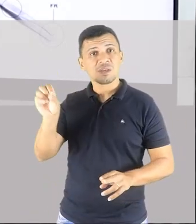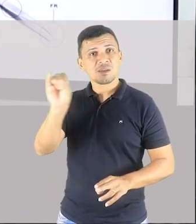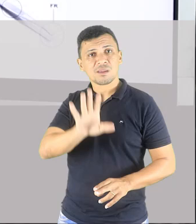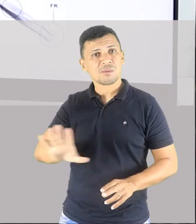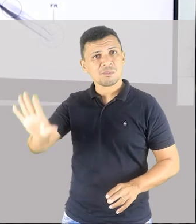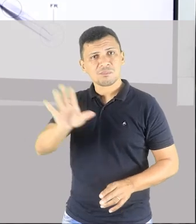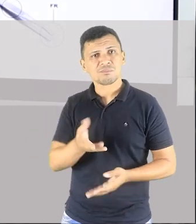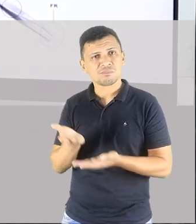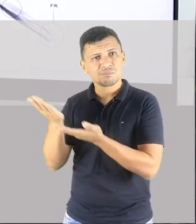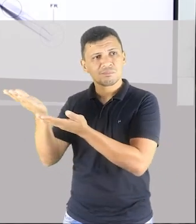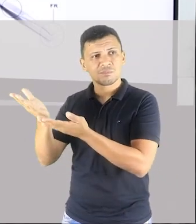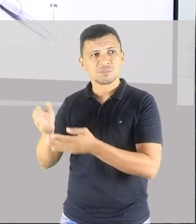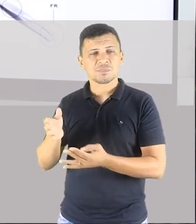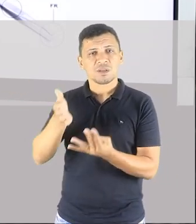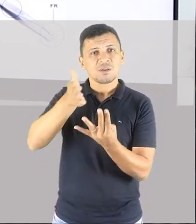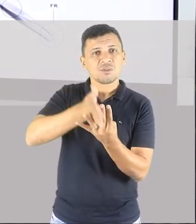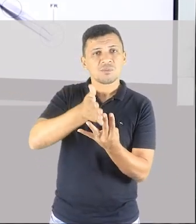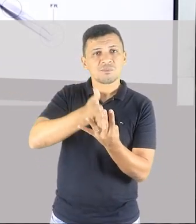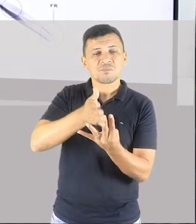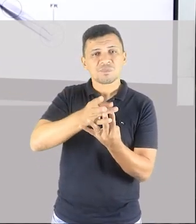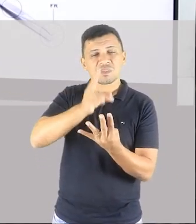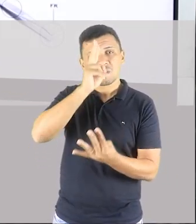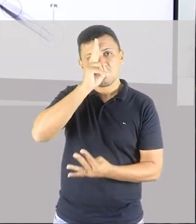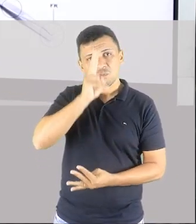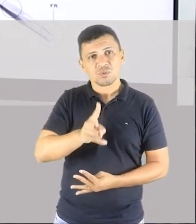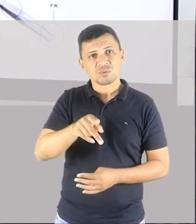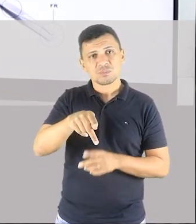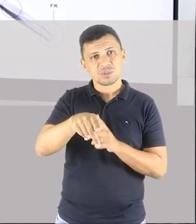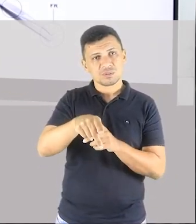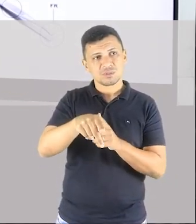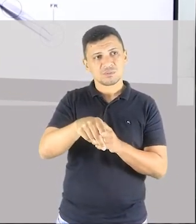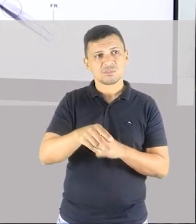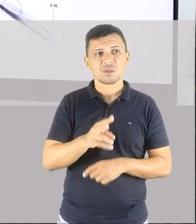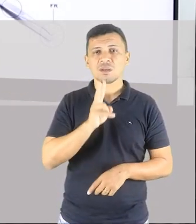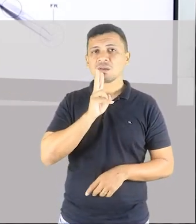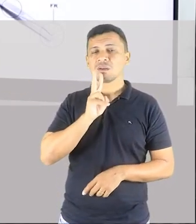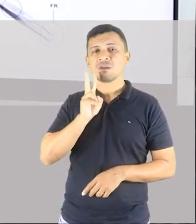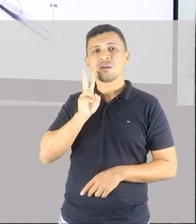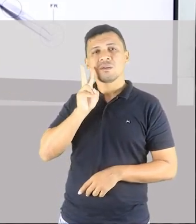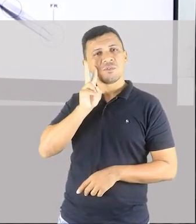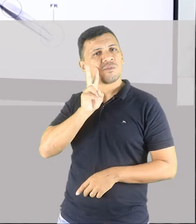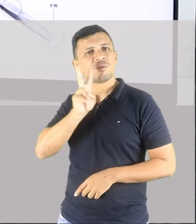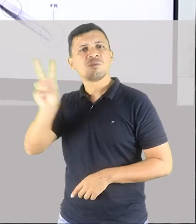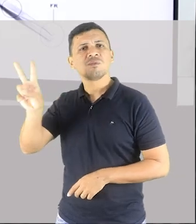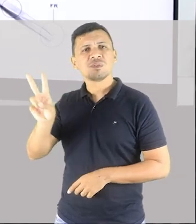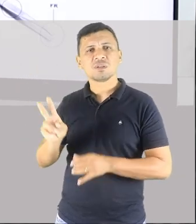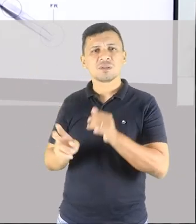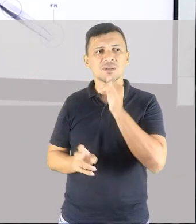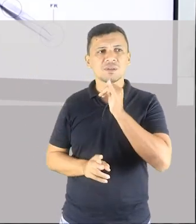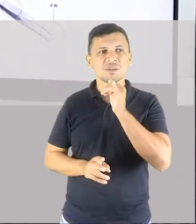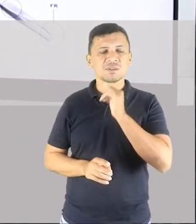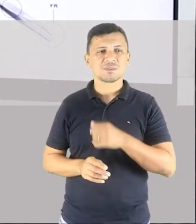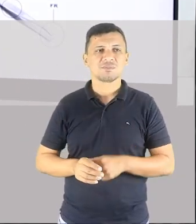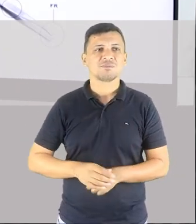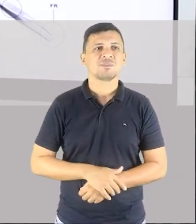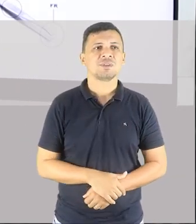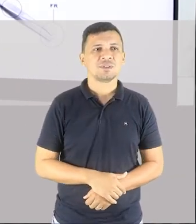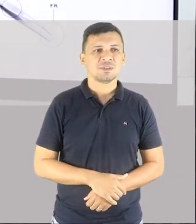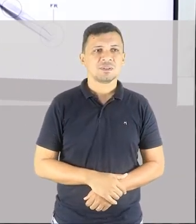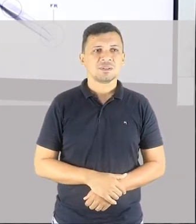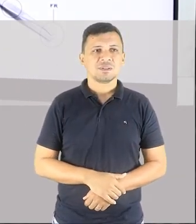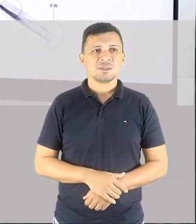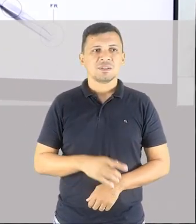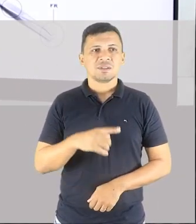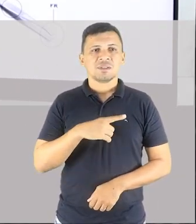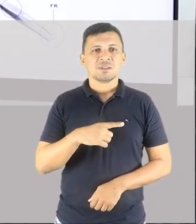outro. E bem aqui no meio é a força potente. Vamos para o exemplo, ó. Vou deixar a vassoura por último. Mas